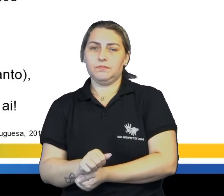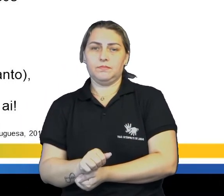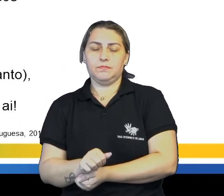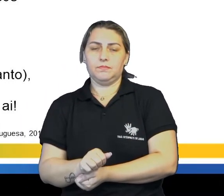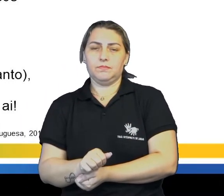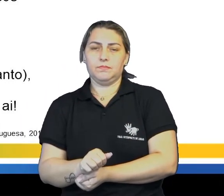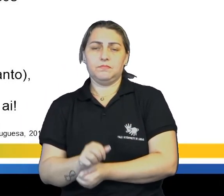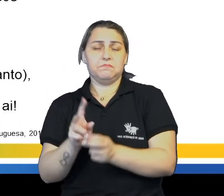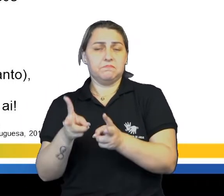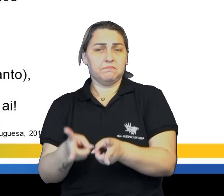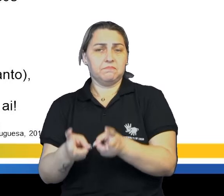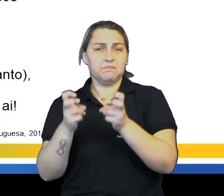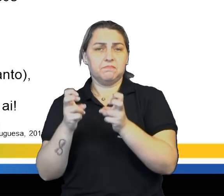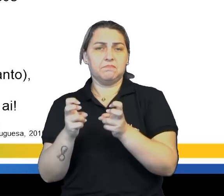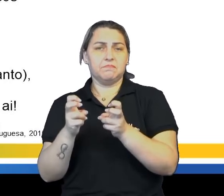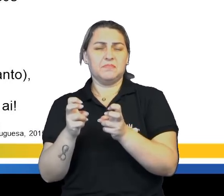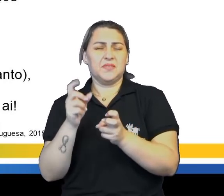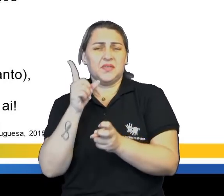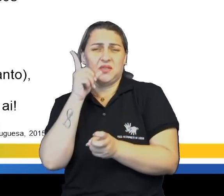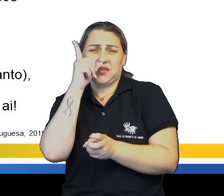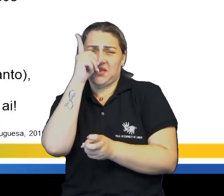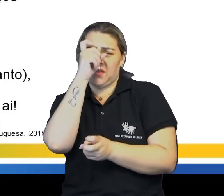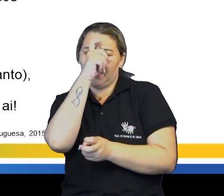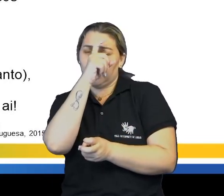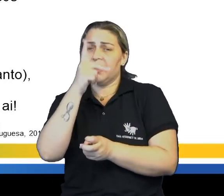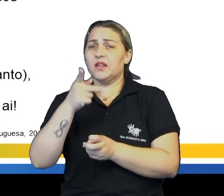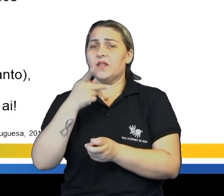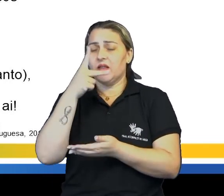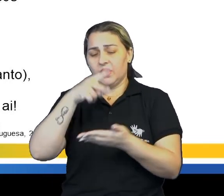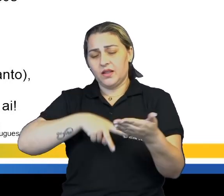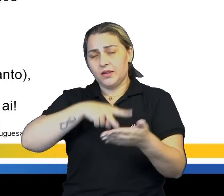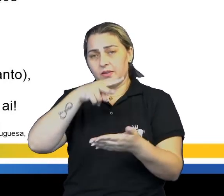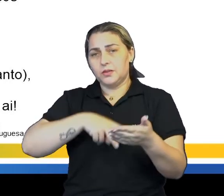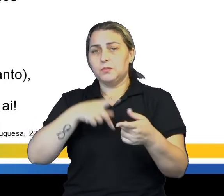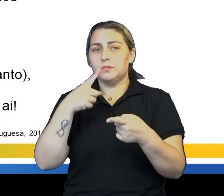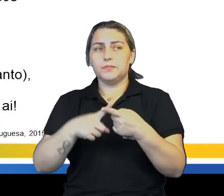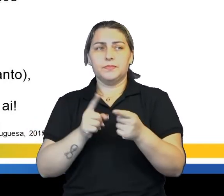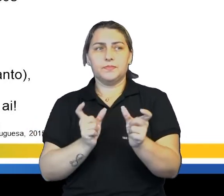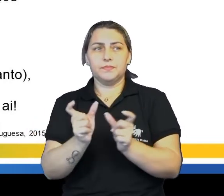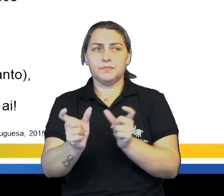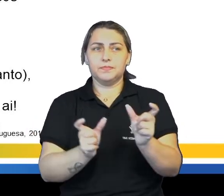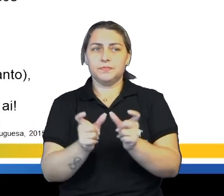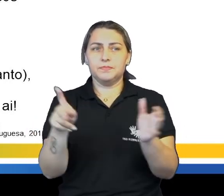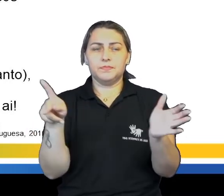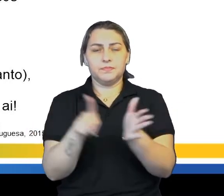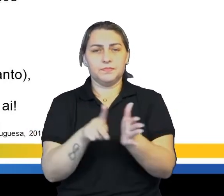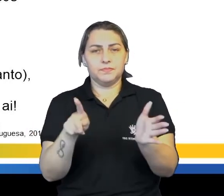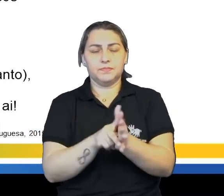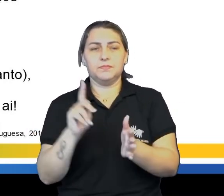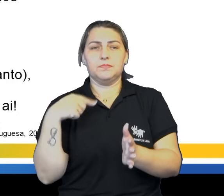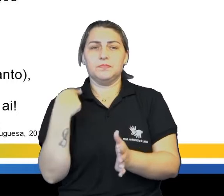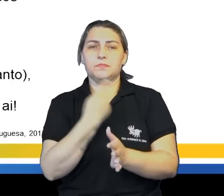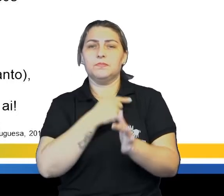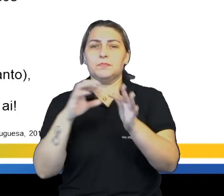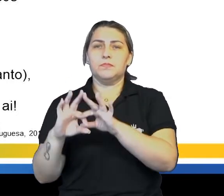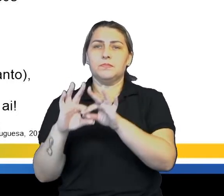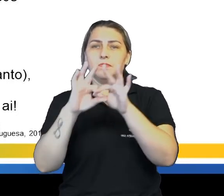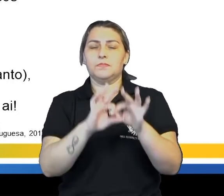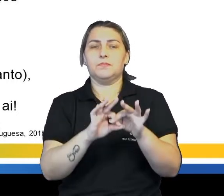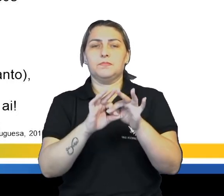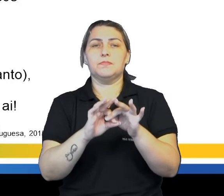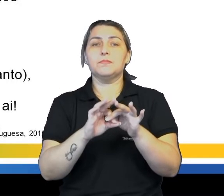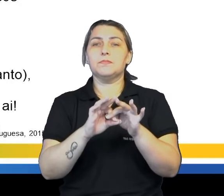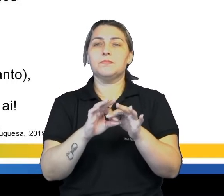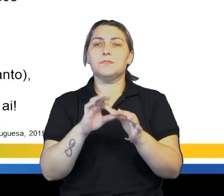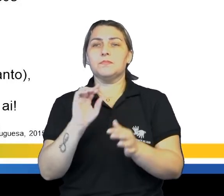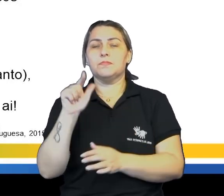parelha. Percebam que até tem uma dificuldade na leitura, porque as palavras não fazem mais parte do nosso contexto. No